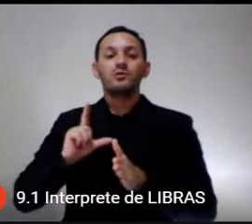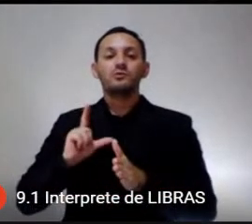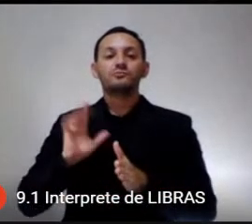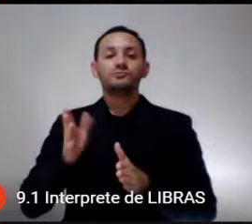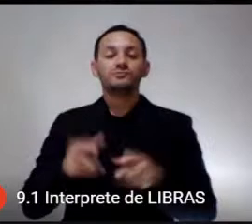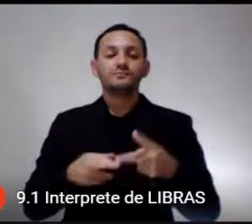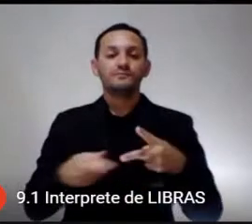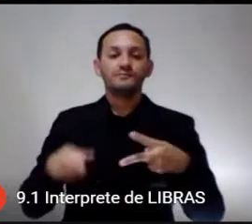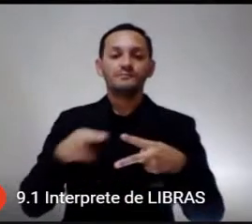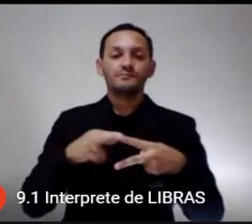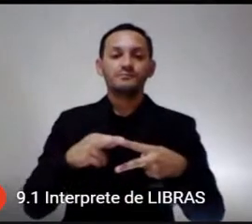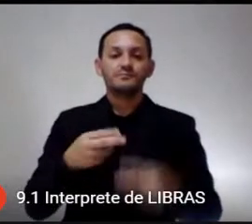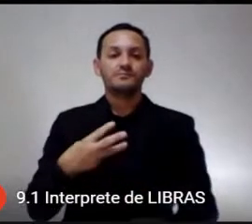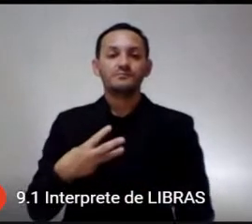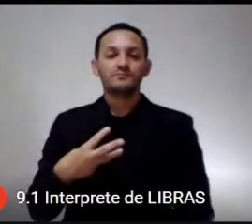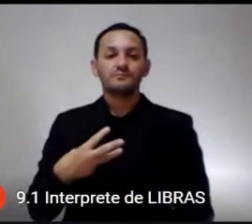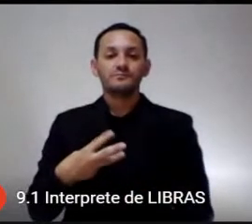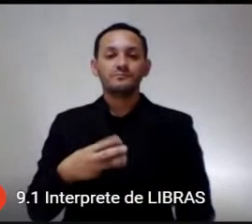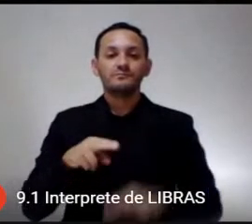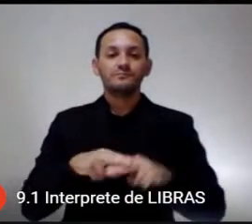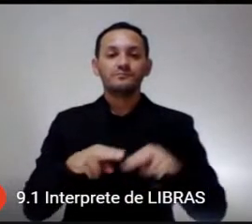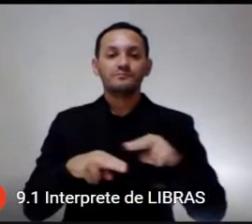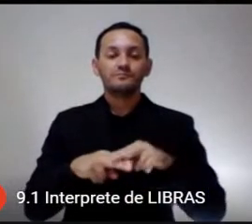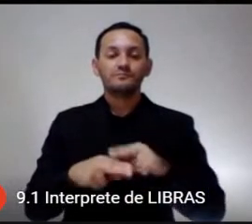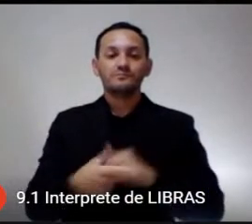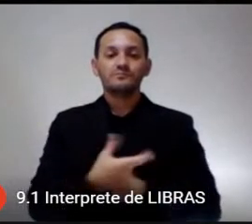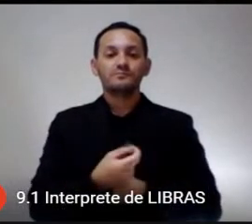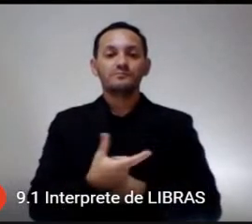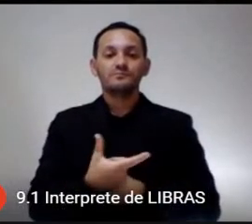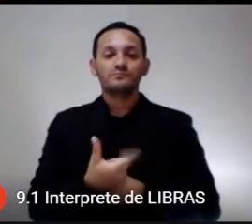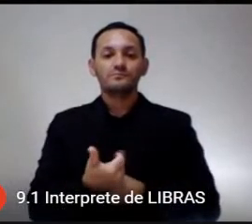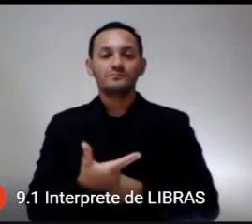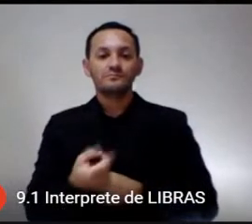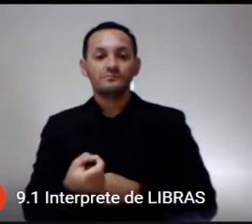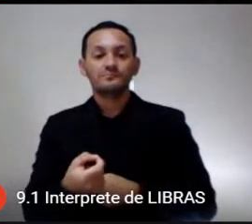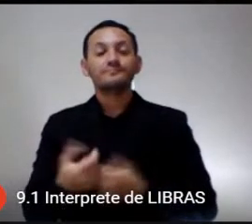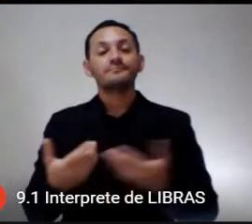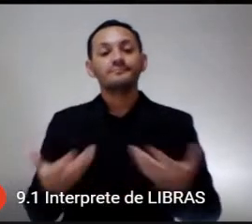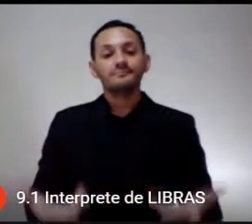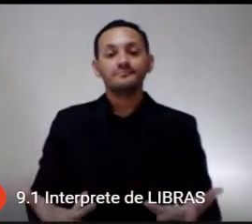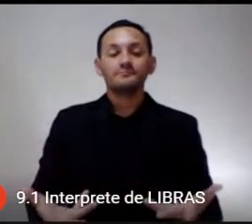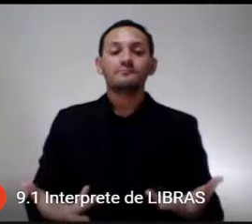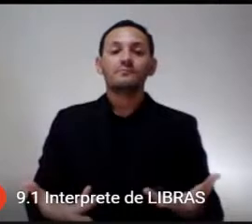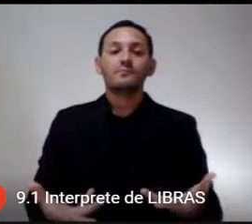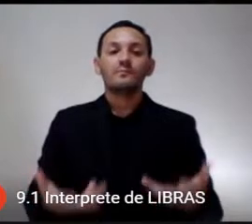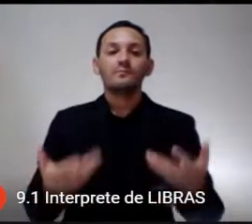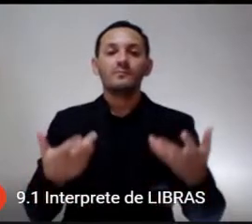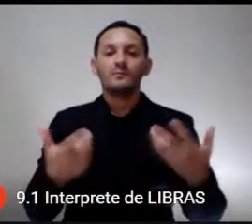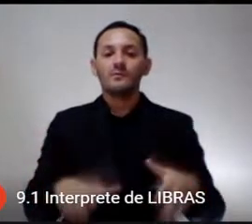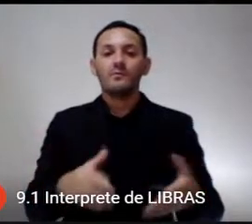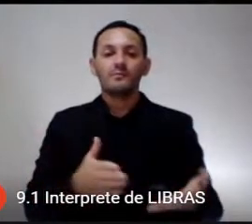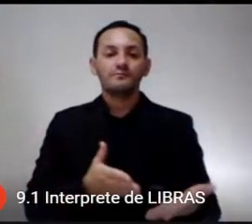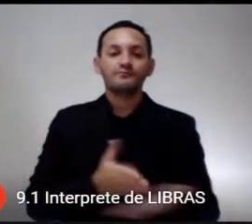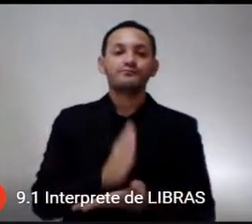em 3/6/2020 e a publicação da decisão de indeferimento ocorreu em